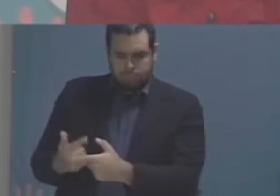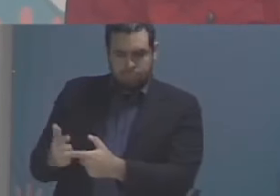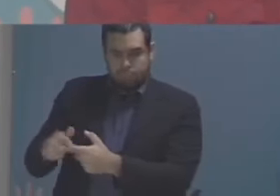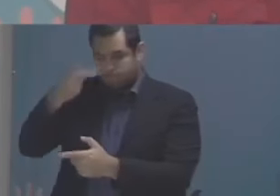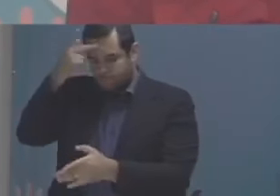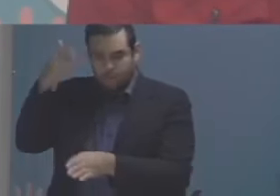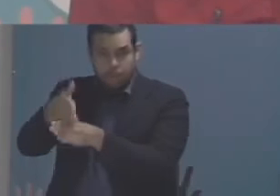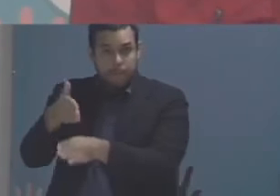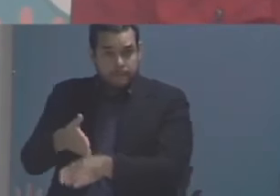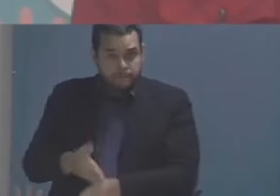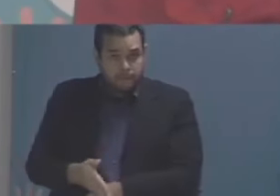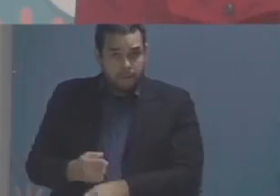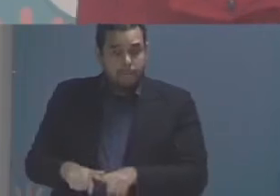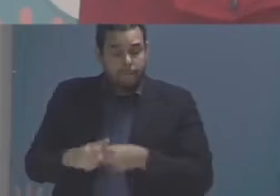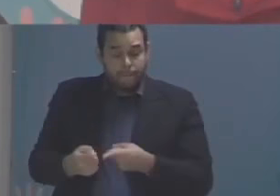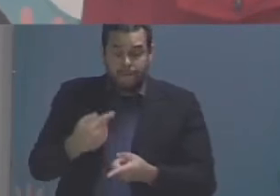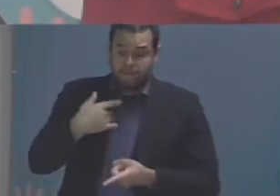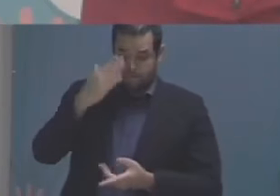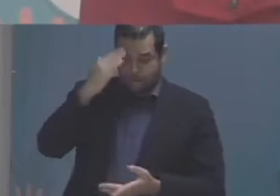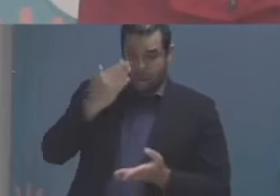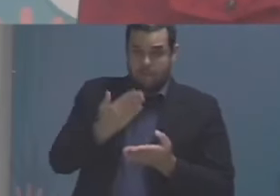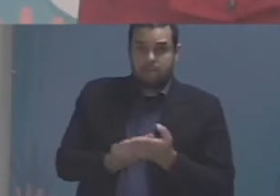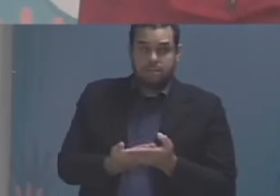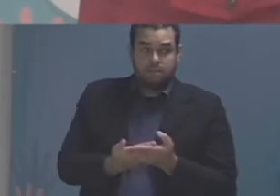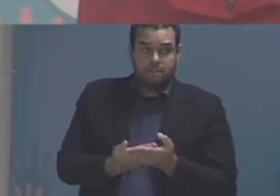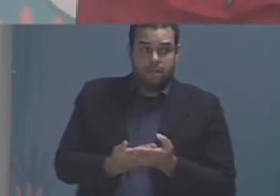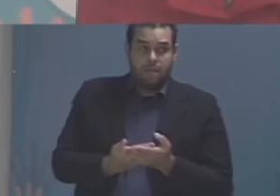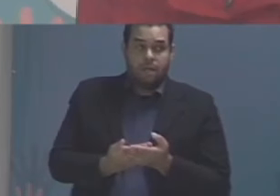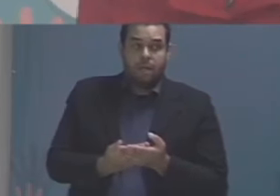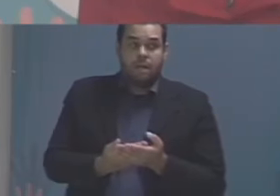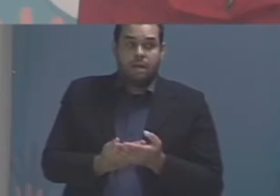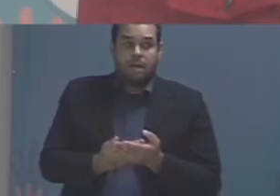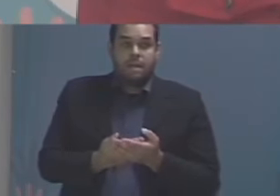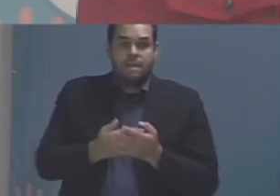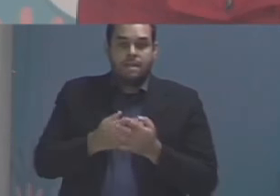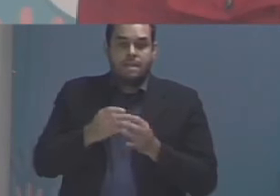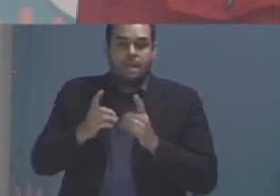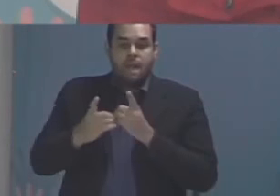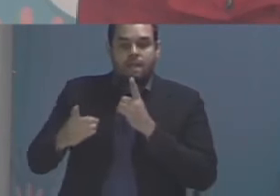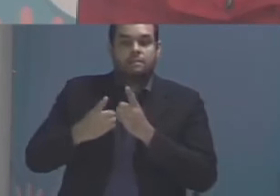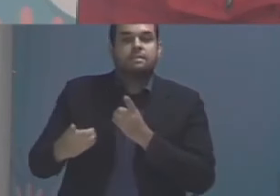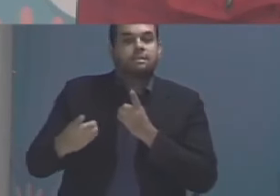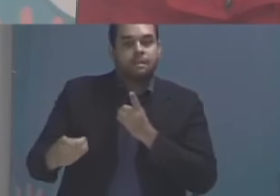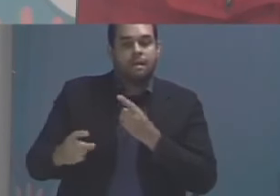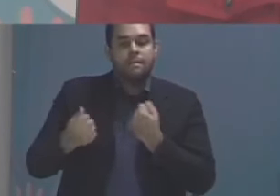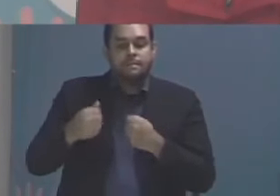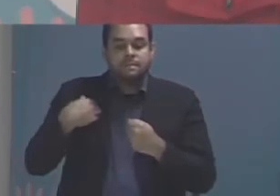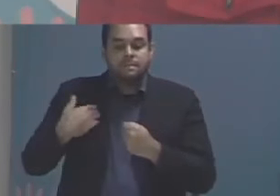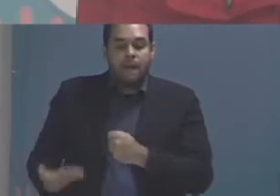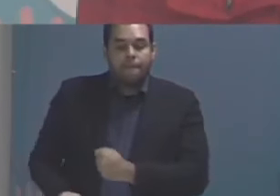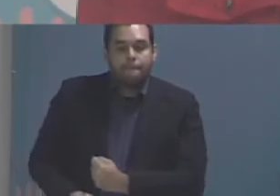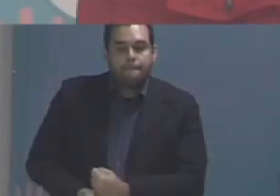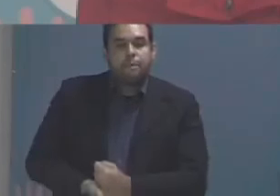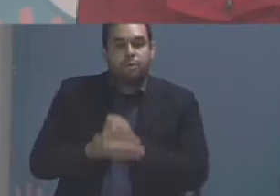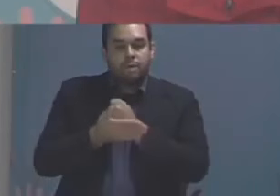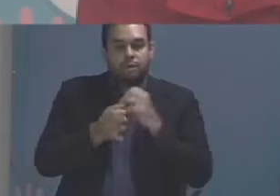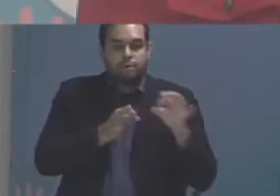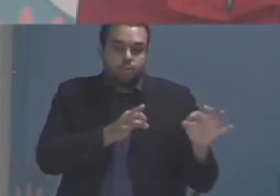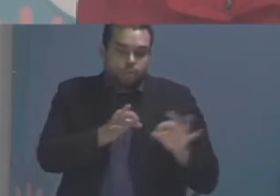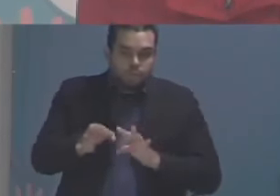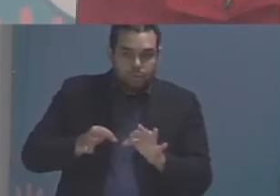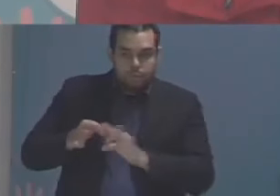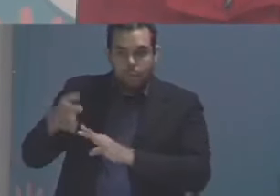participação virtual, só que nós achamos que a participação virtual ela tem que ser complementada, ela tem que ser articulada